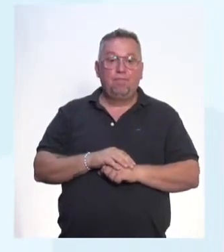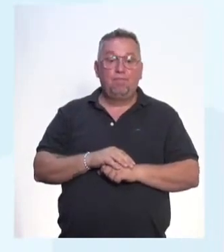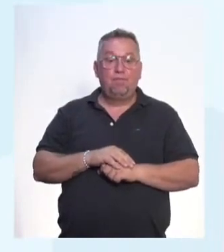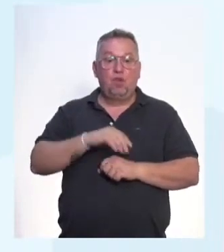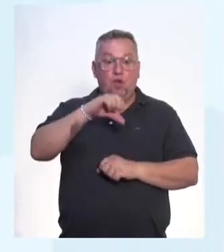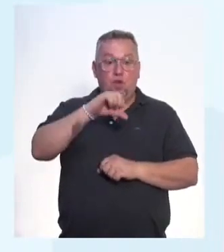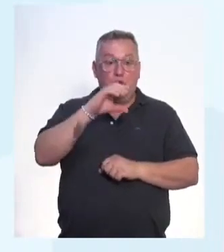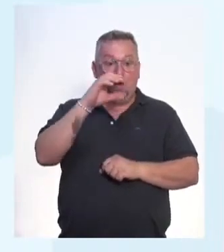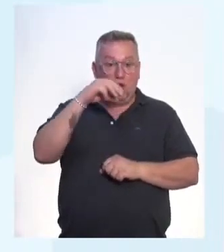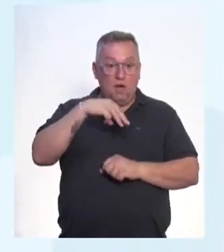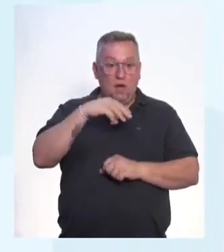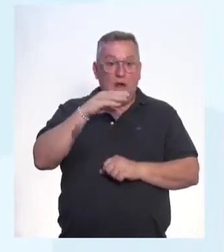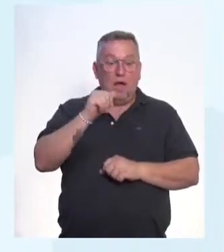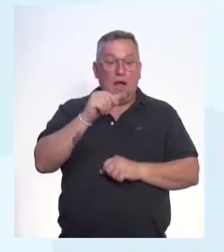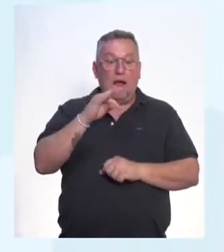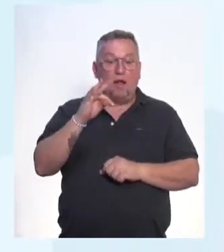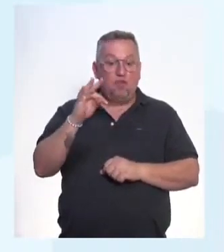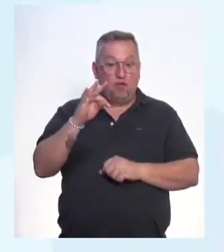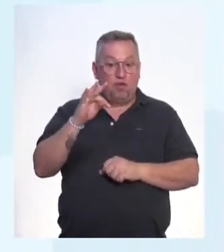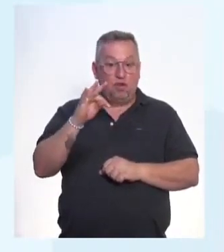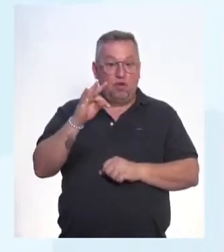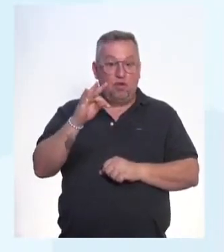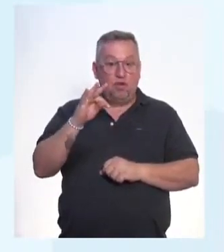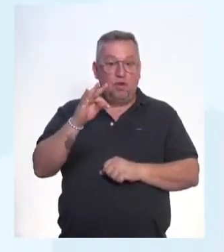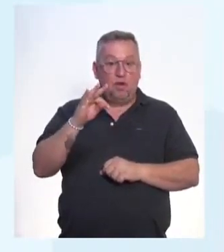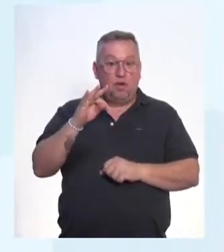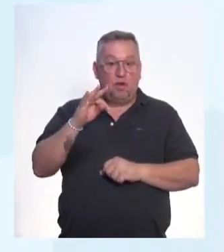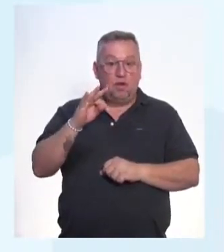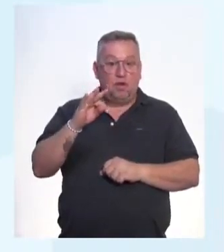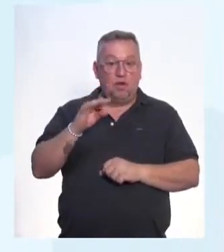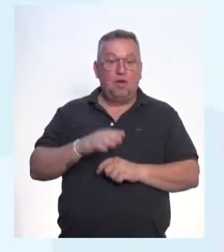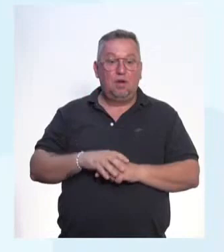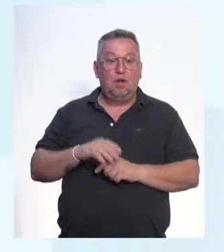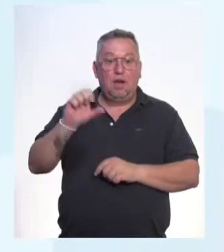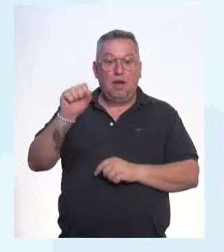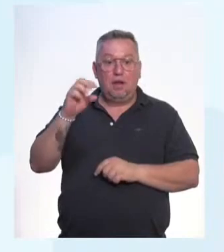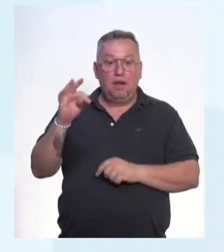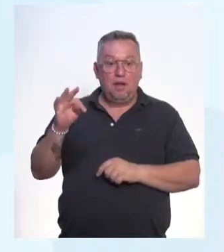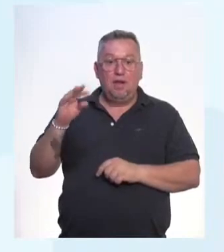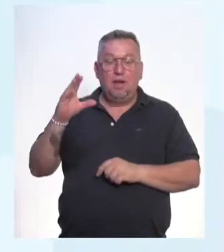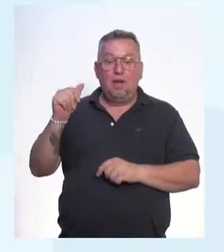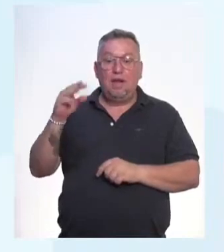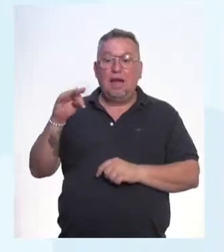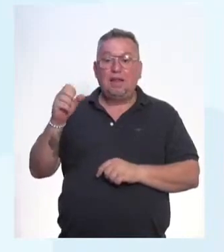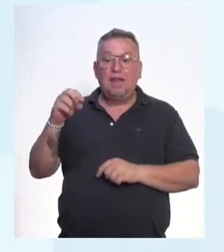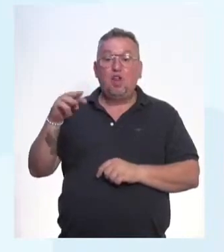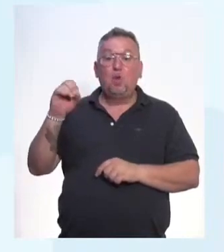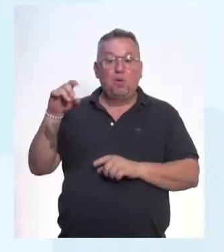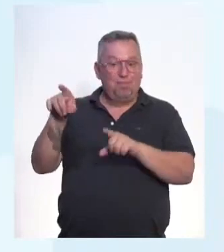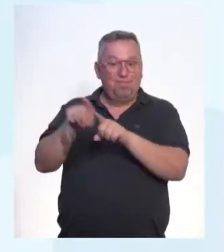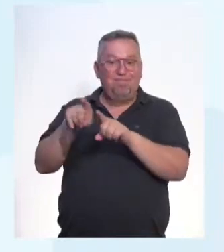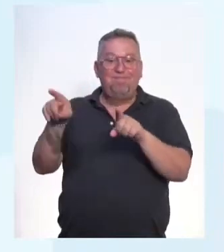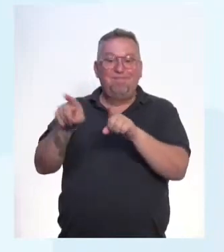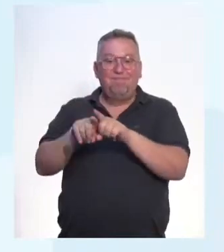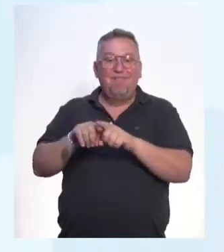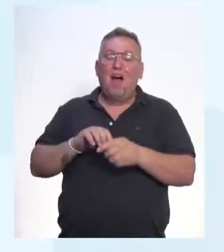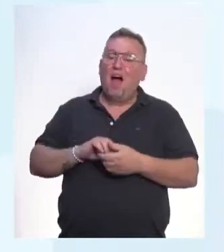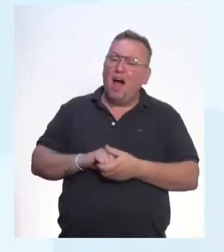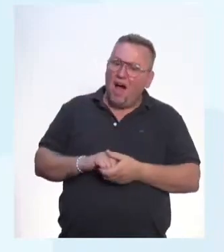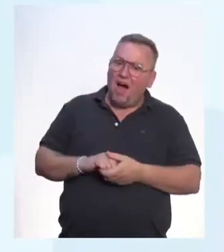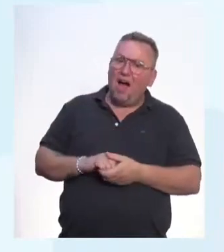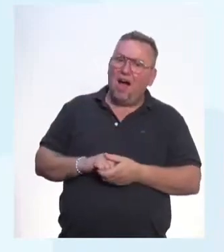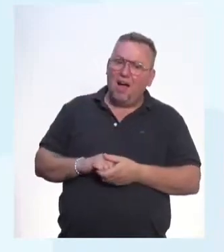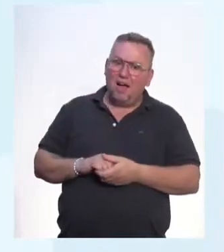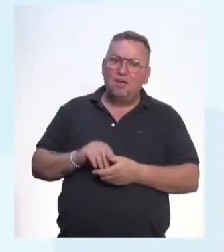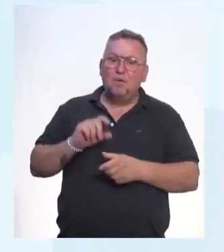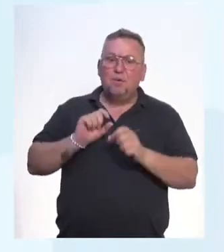9 centímetros é um cateto e ST é o outro cateto. Ah, então